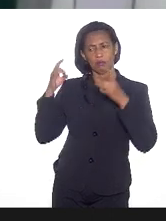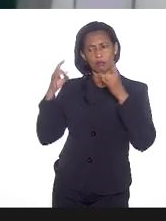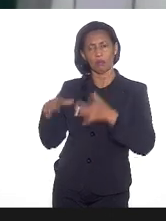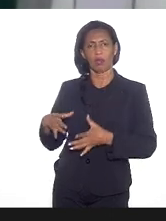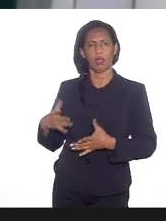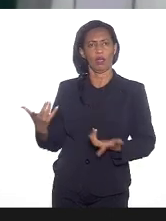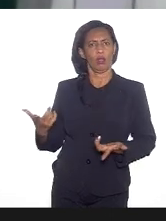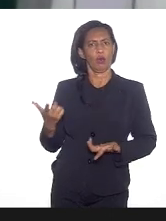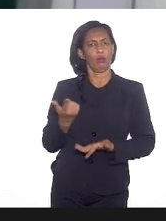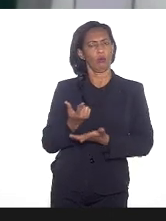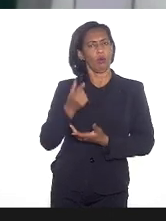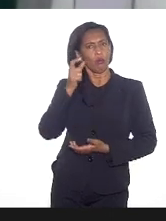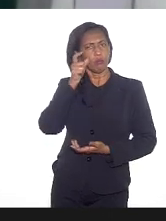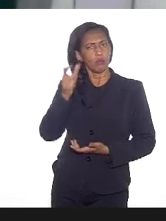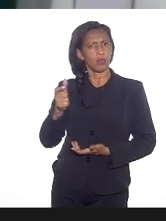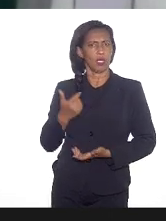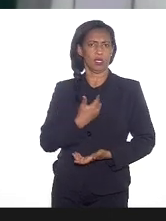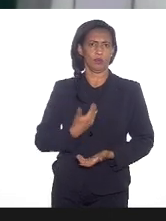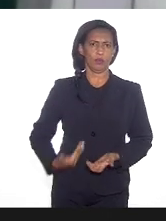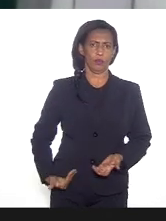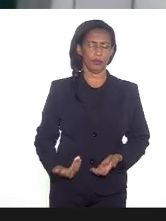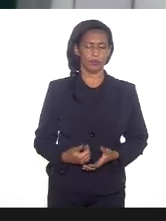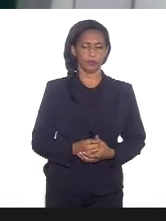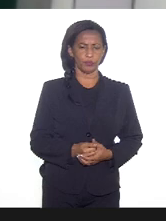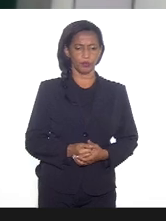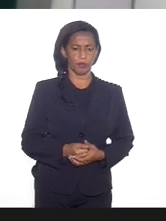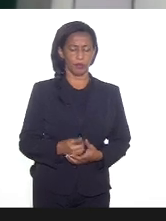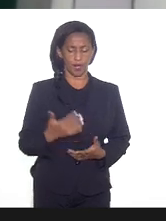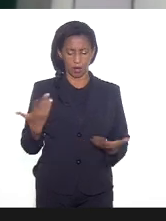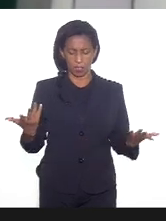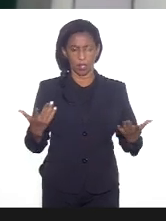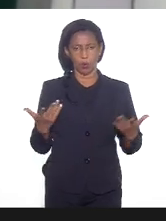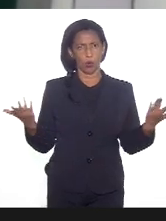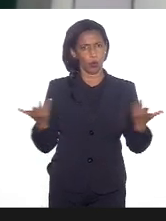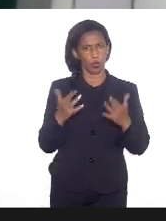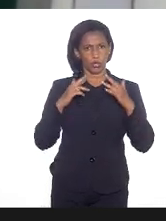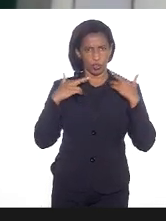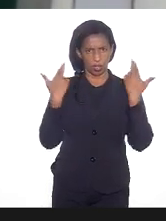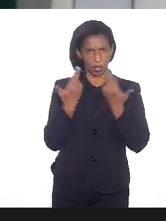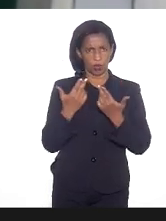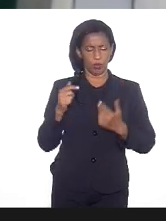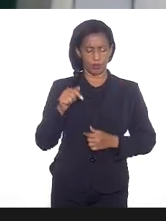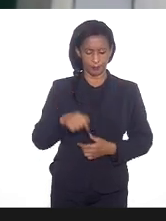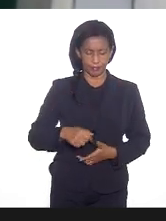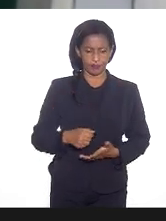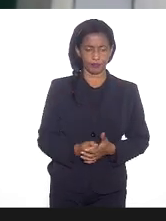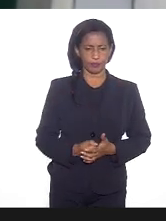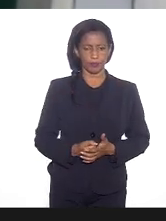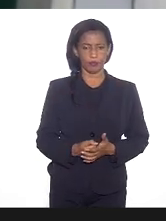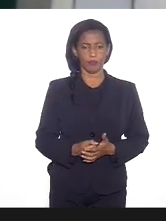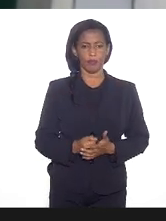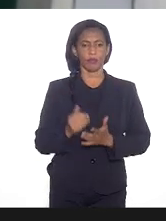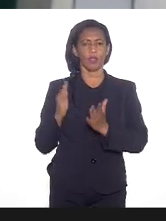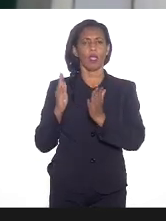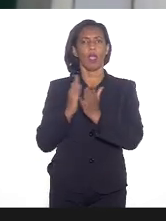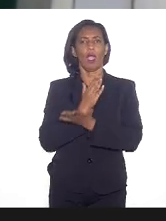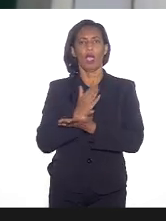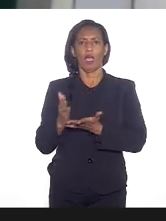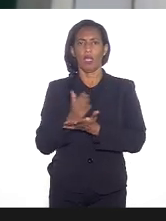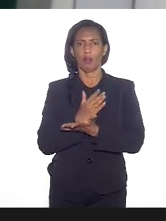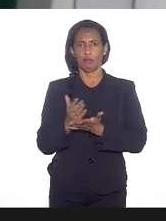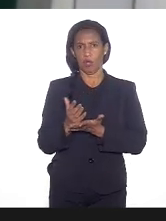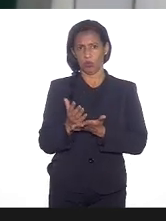público. Portanto, deputado Flávio Serafini, eu reuni aqui alguns, assim, sem pretender